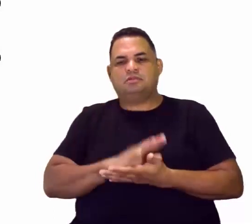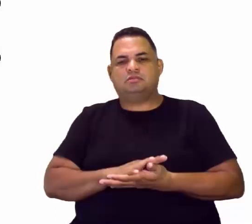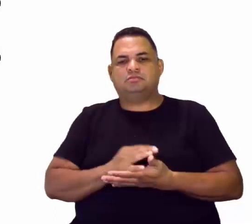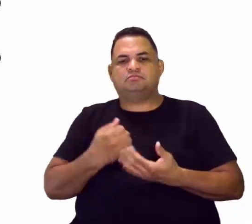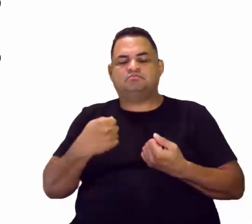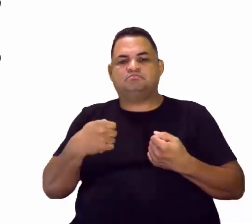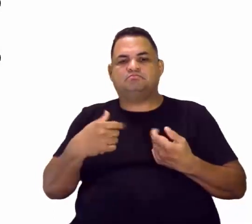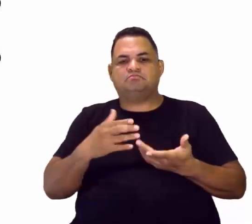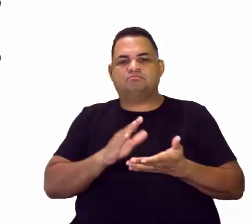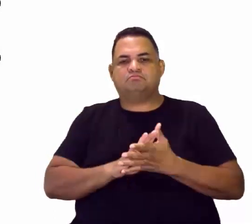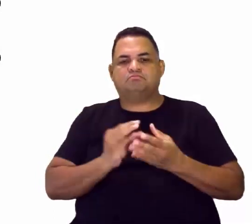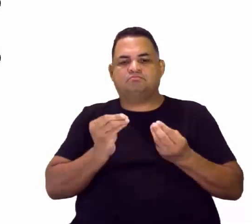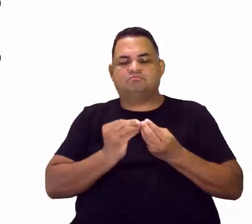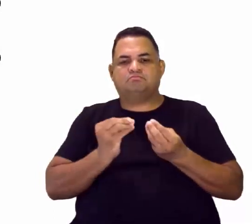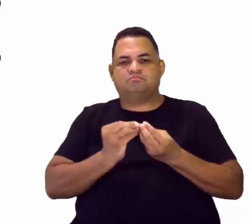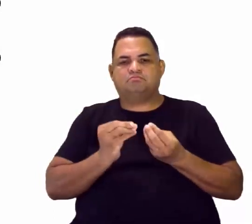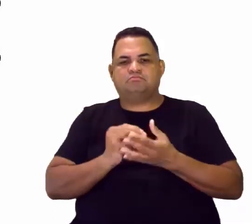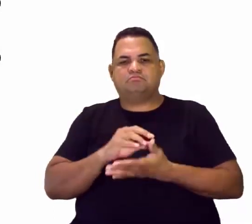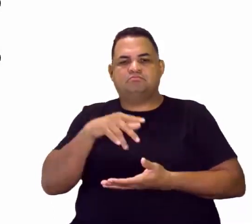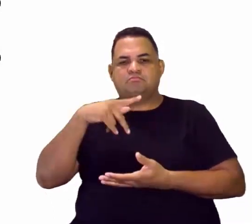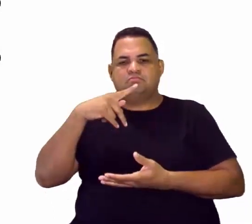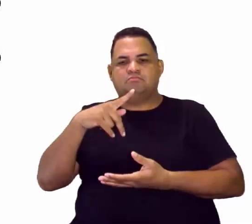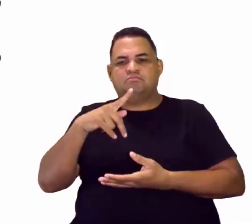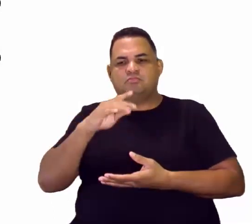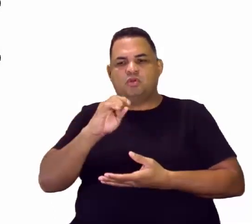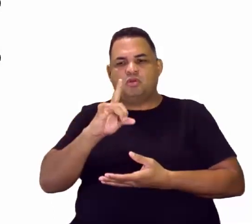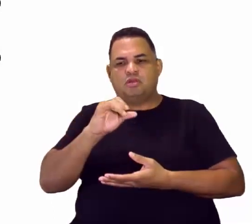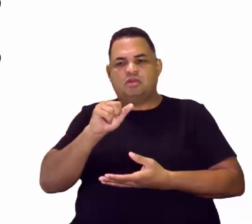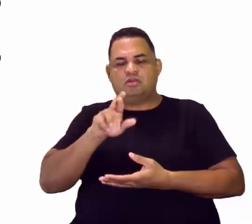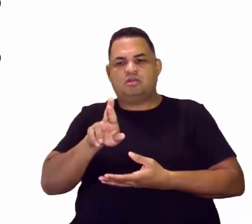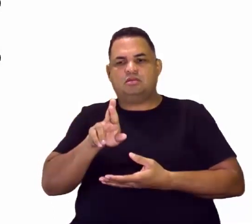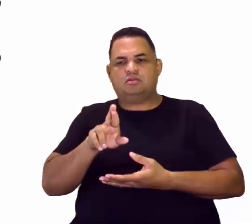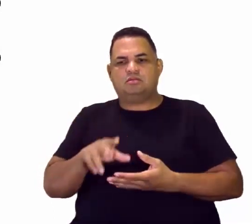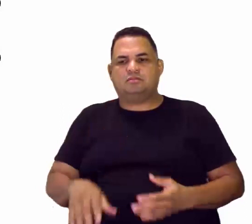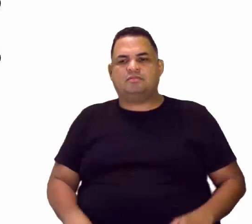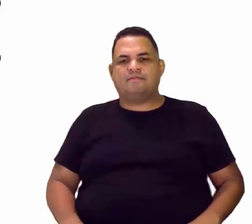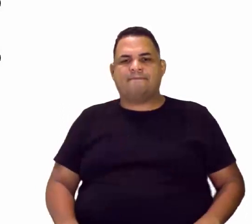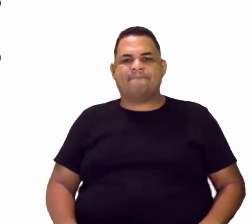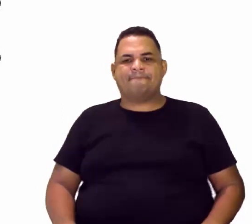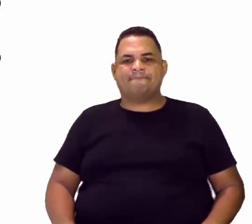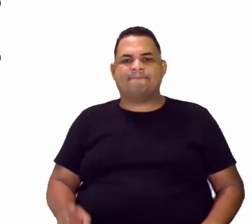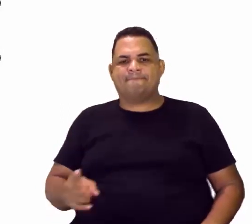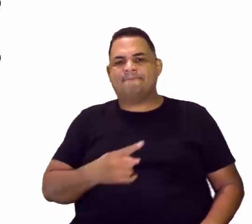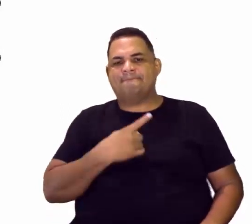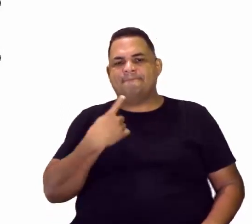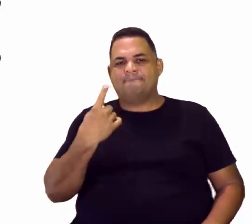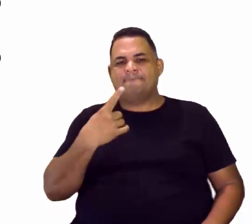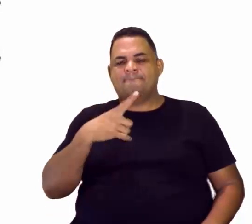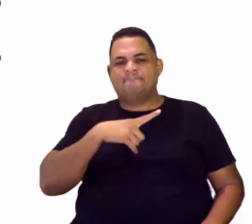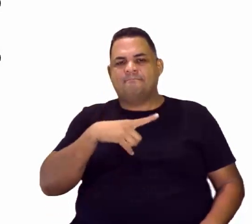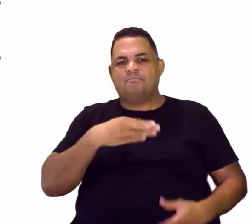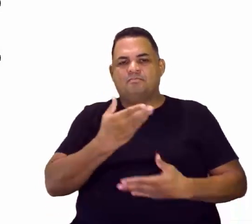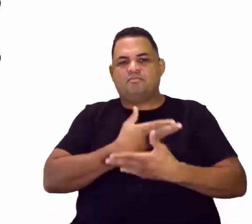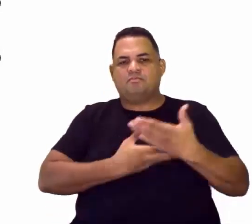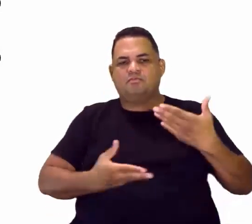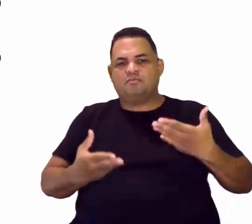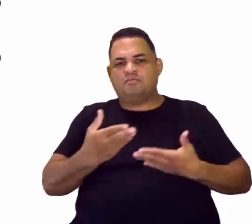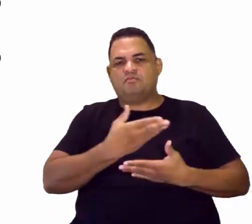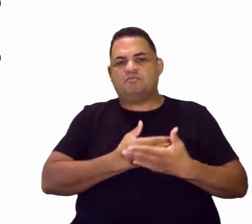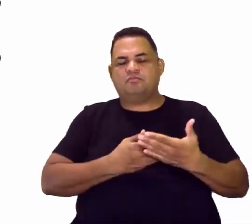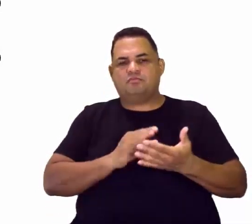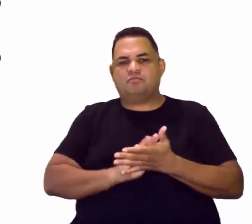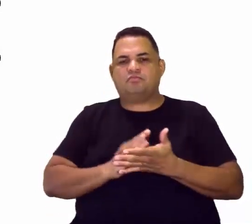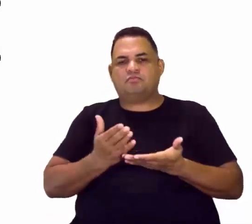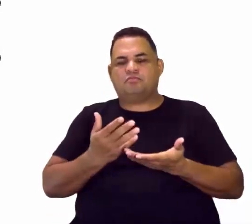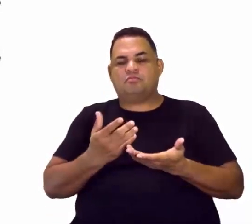ser molécula polar. HCl é polar? É. Então aqui nós vamos ter a interação de dipolo